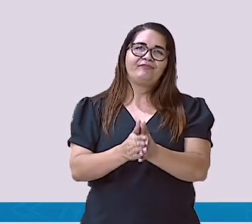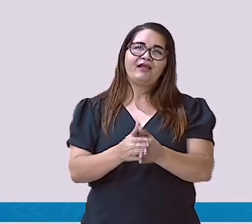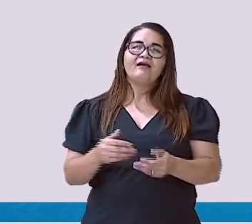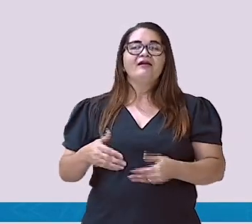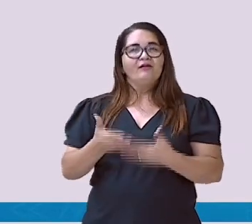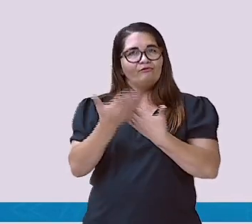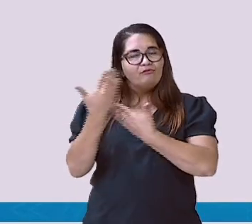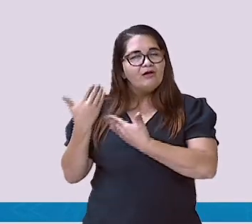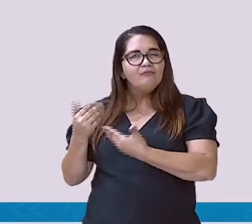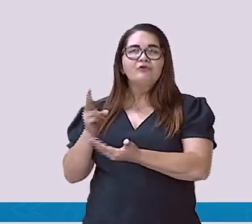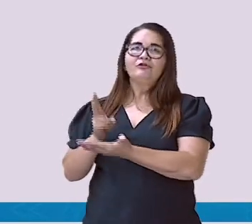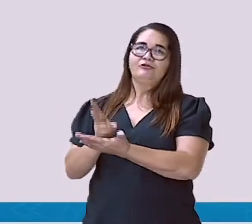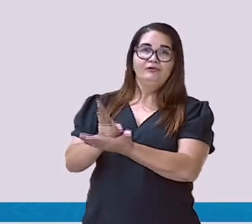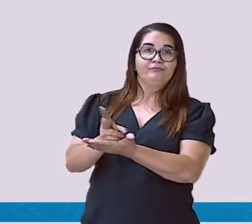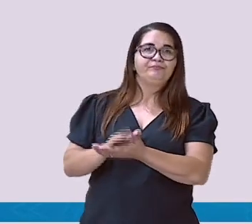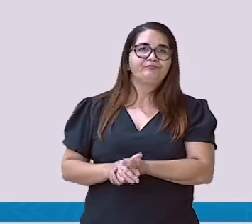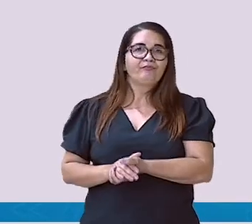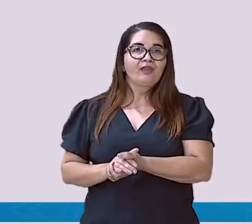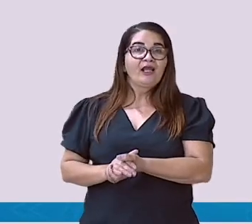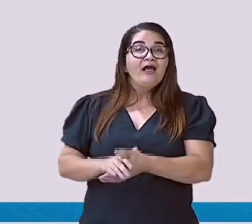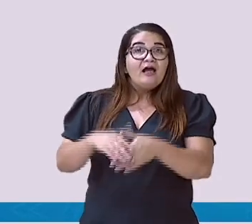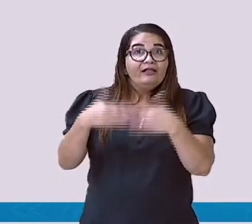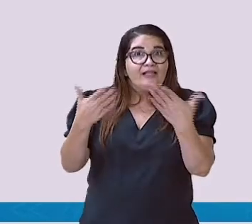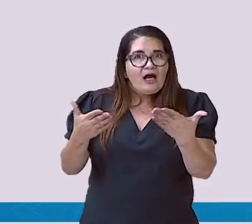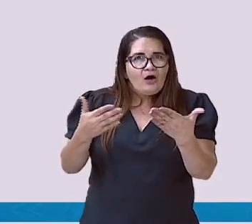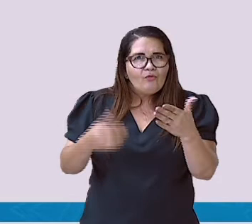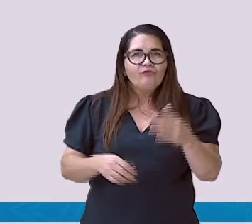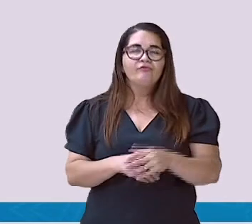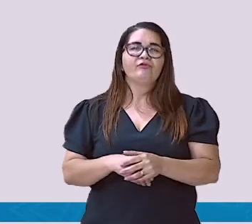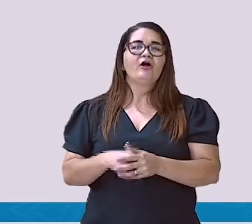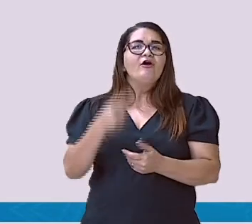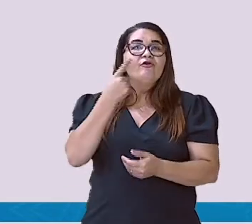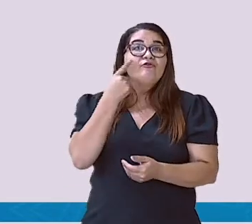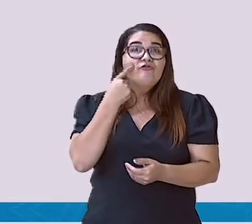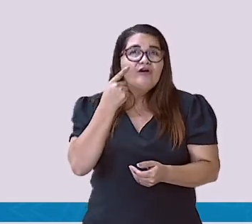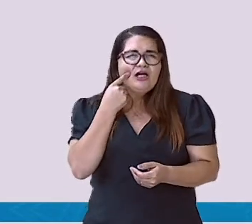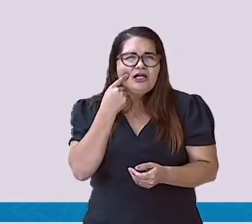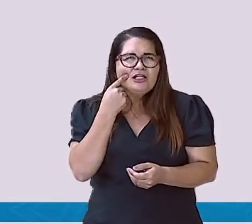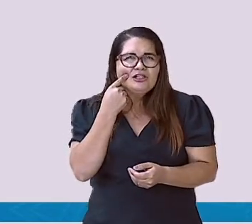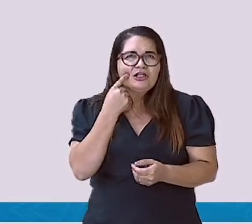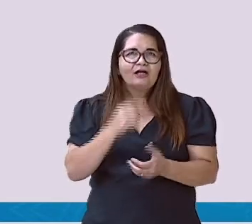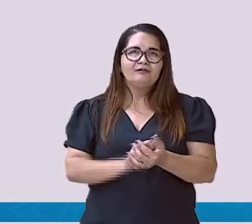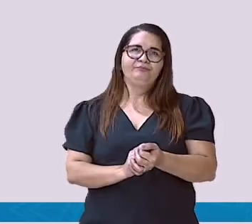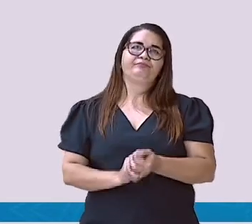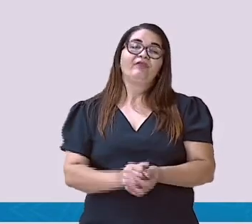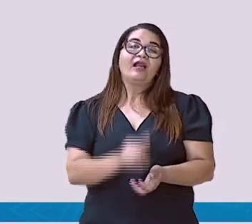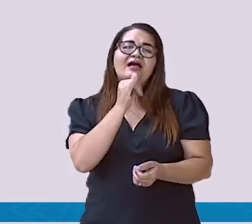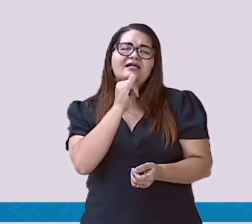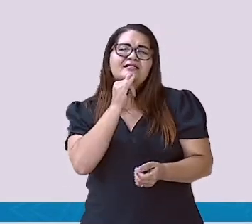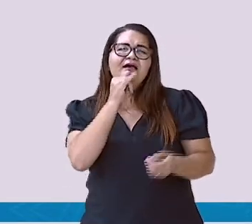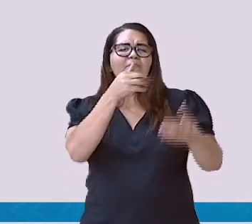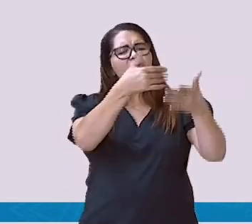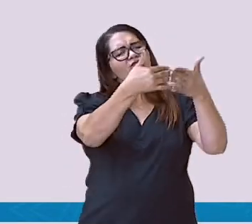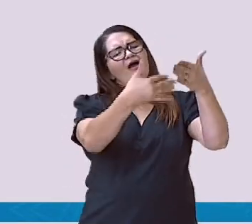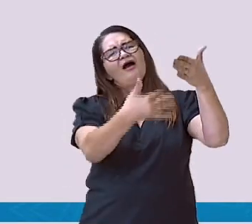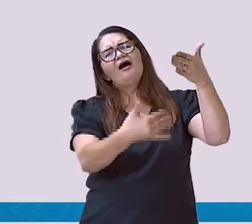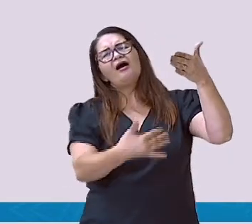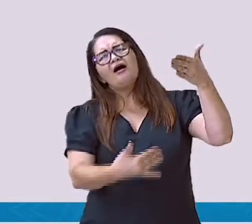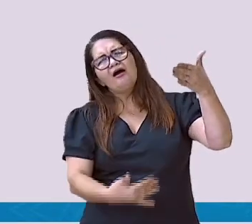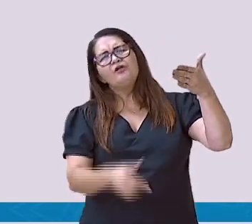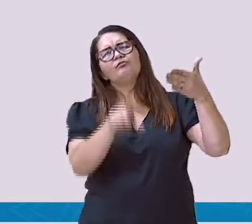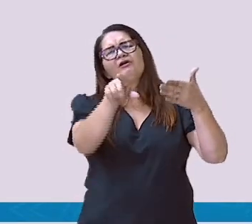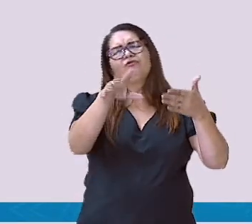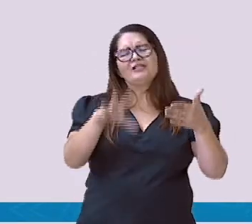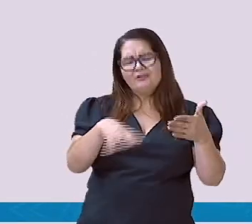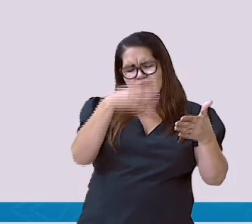seguindo? Vamos ver alguns exemplos? Eu trouxe para a gente alguns exemplos para que a gente consiga memorizar